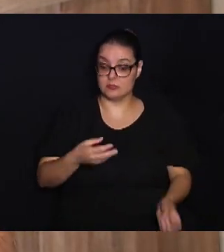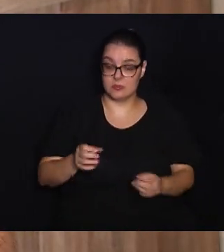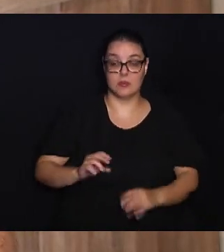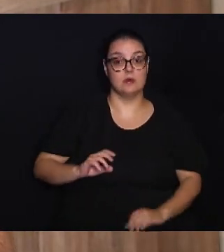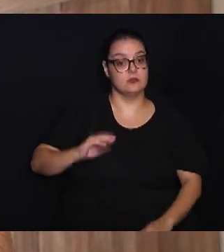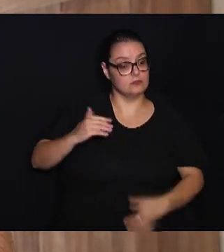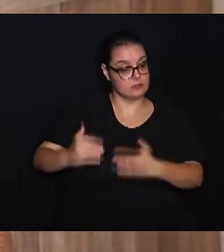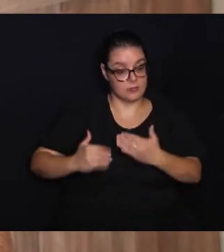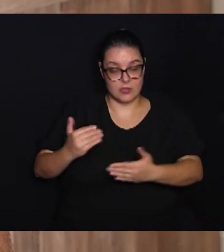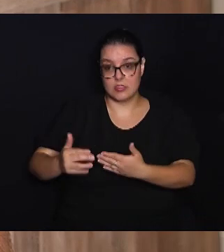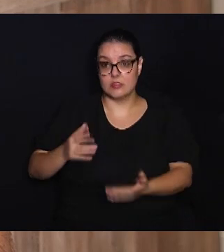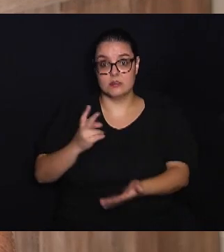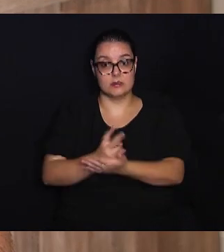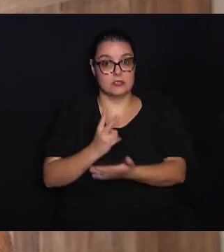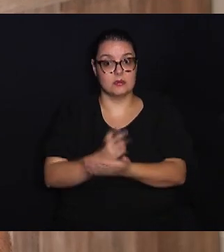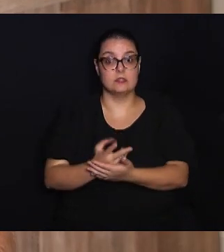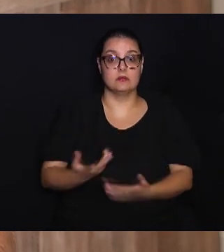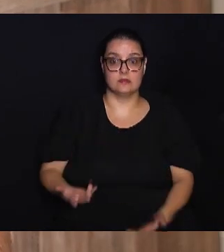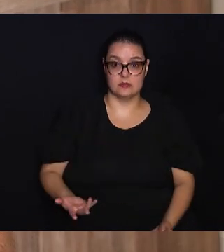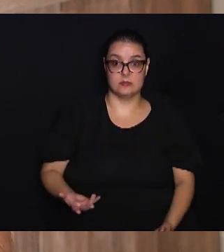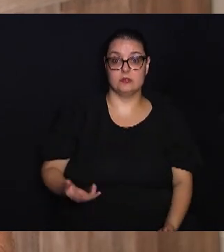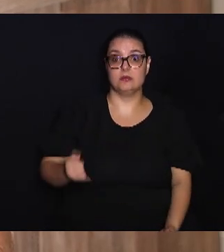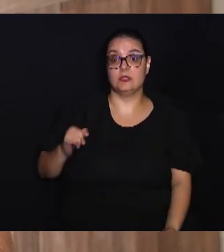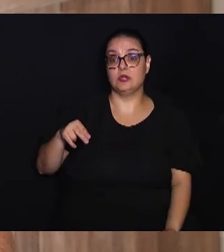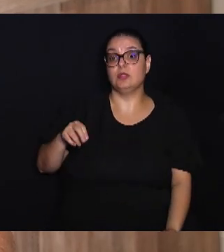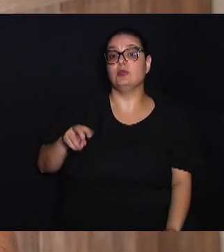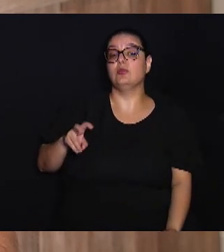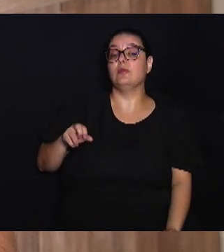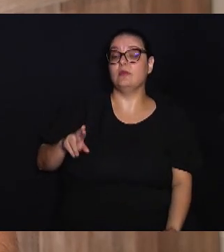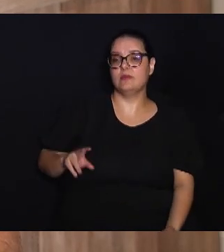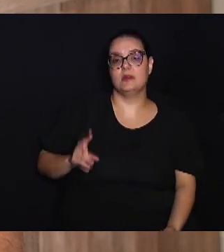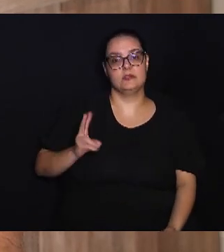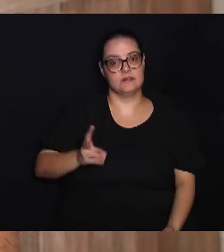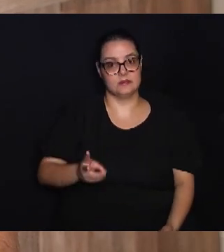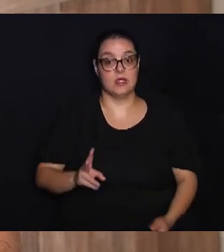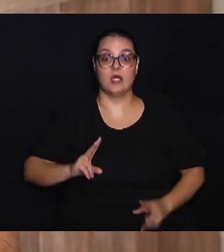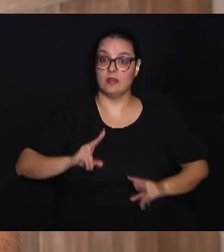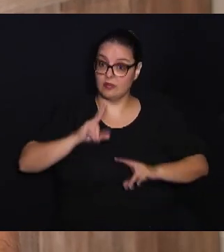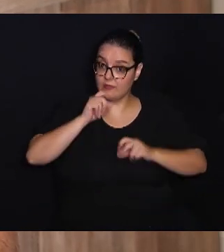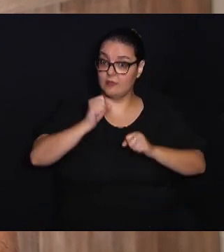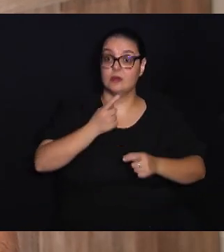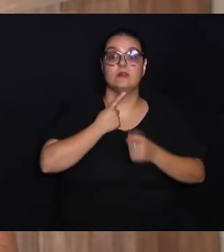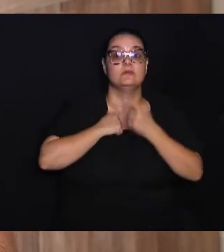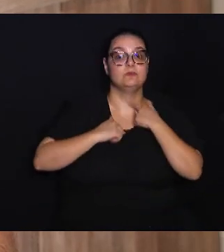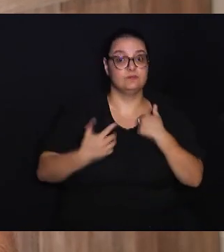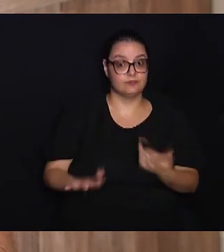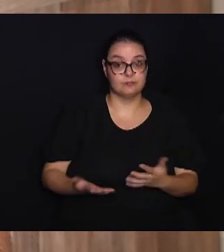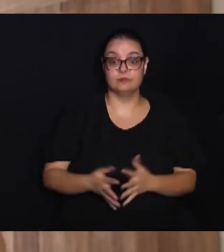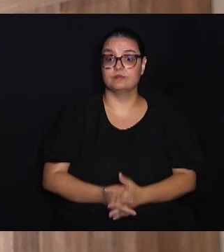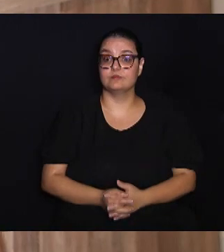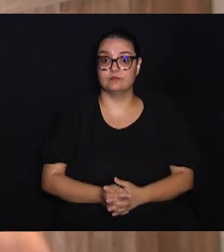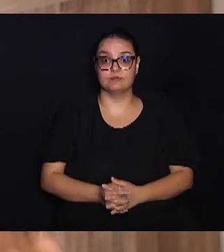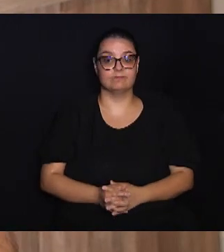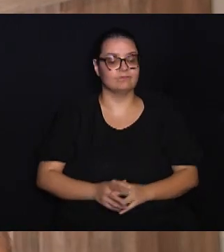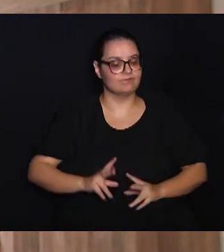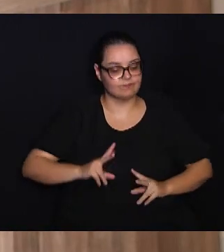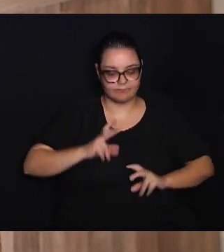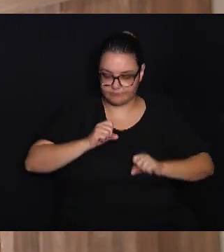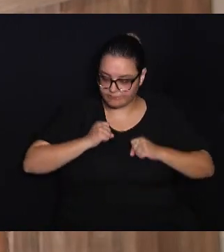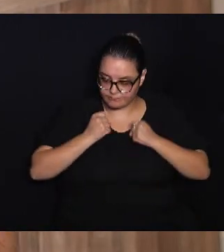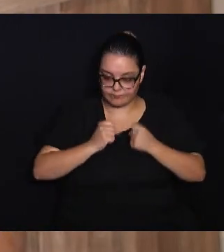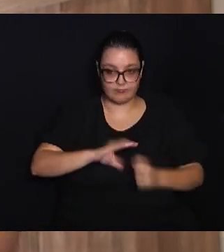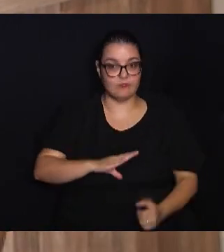renovar todo todo tempo se enovar na verdade todo tempo força de vontade e Ter